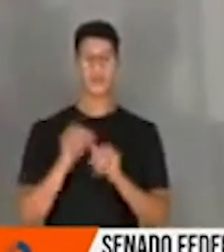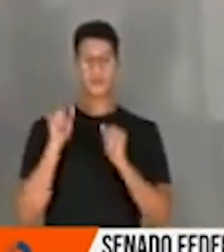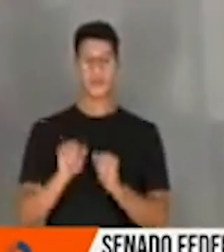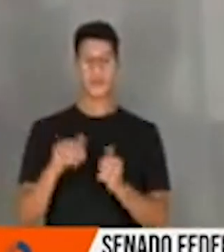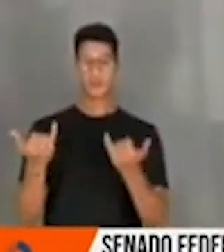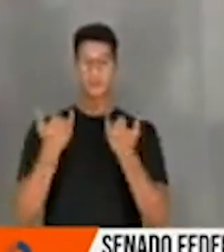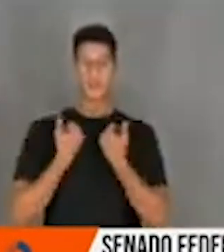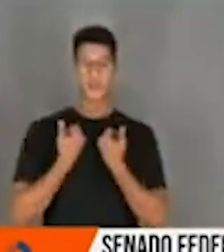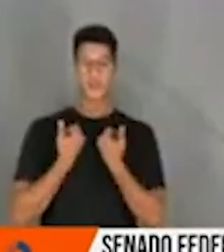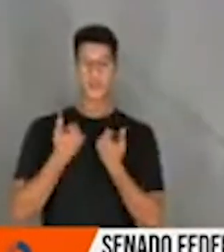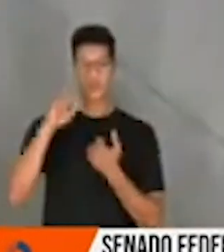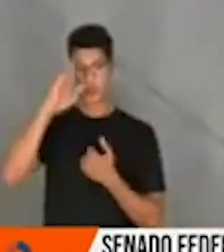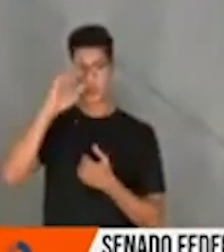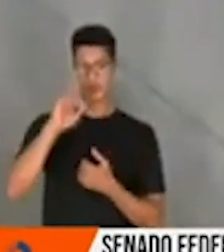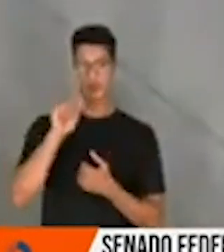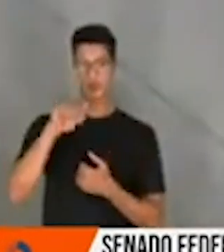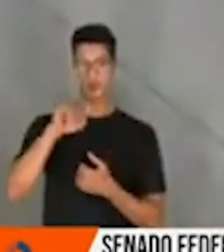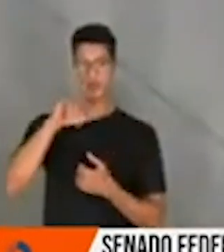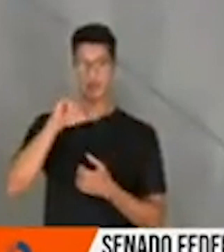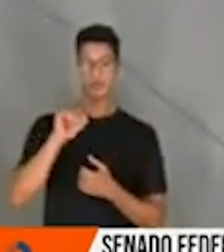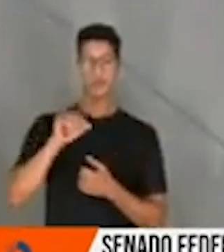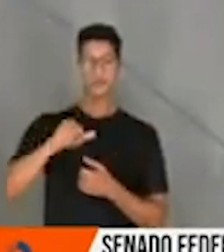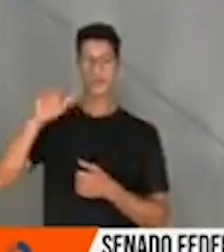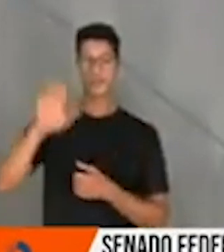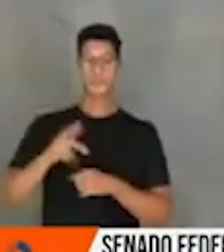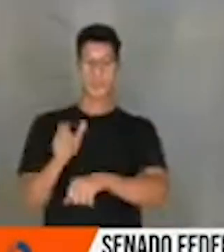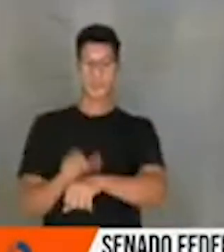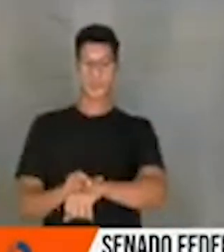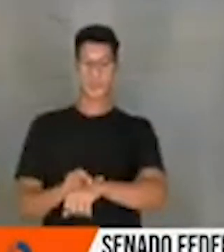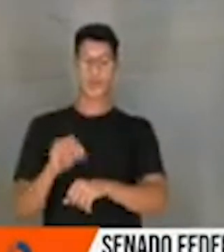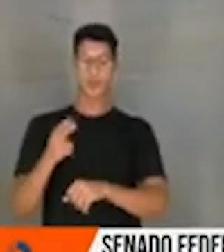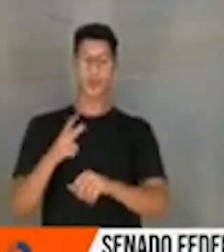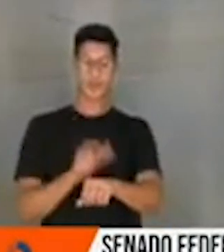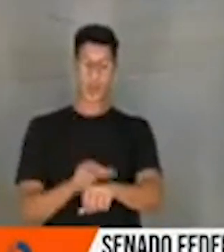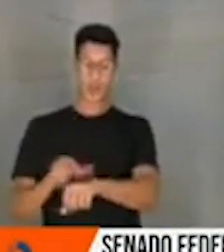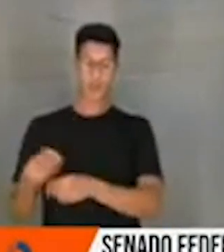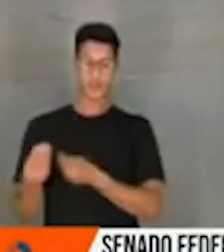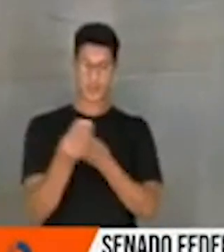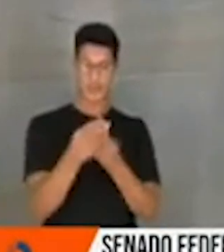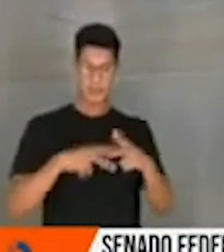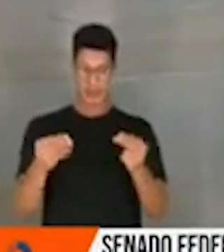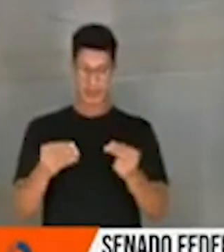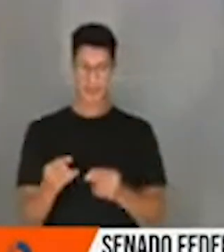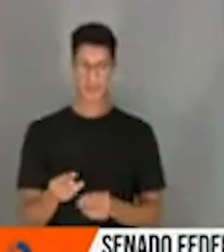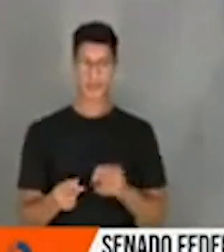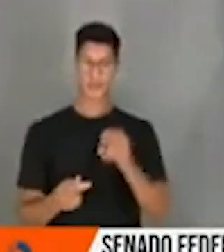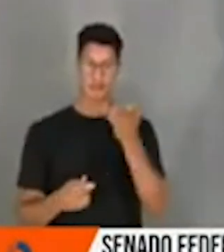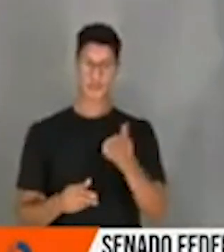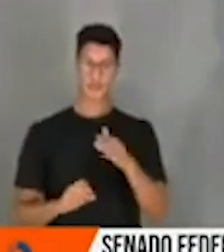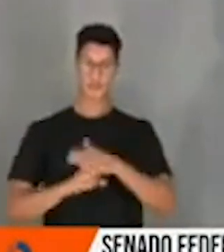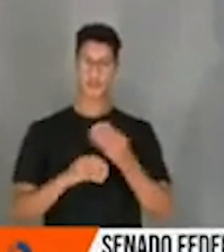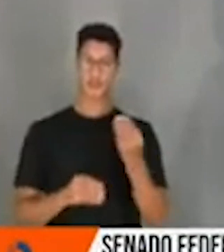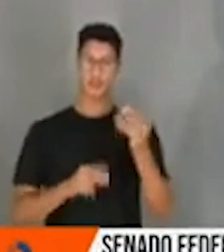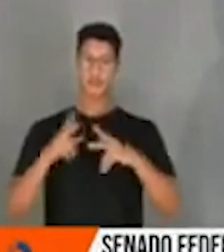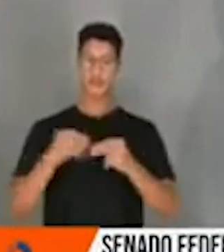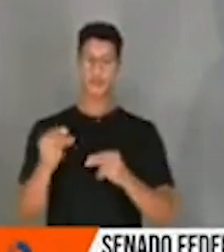O senhor poderia me dizer, senhor Danilo, para quem foi esse relógio ou esses relógios que a vossa empresa deu de